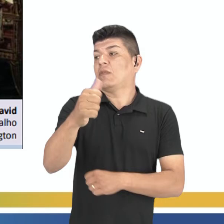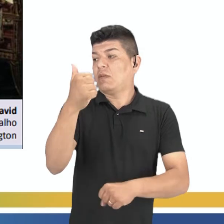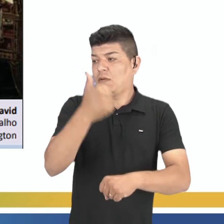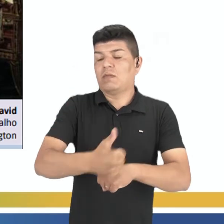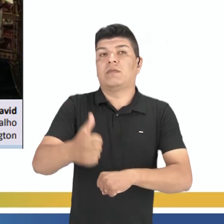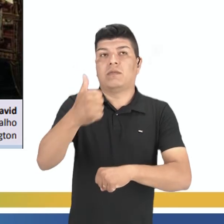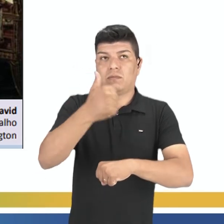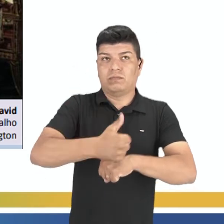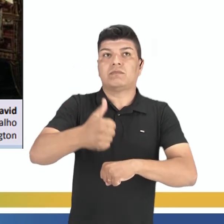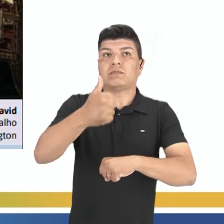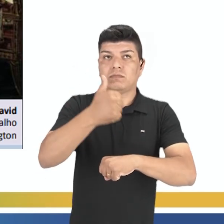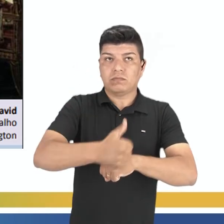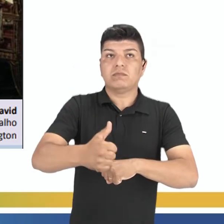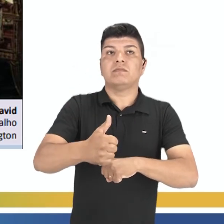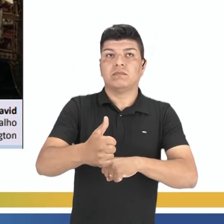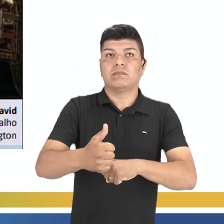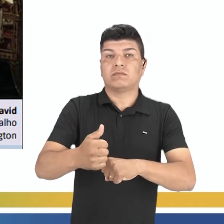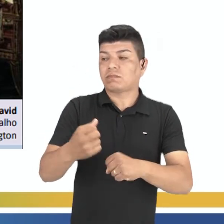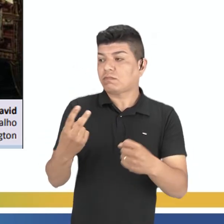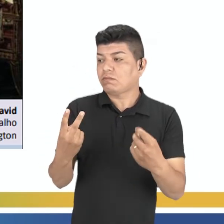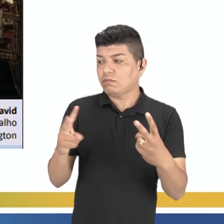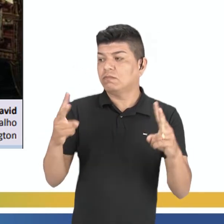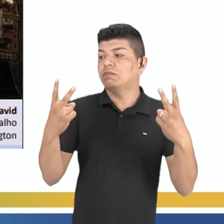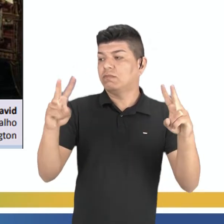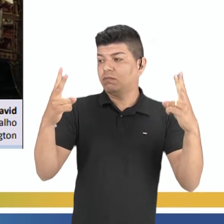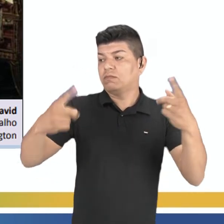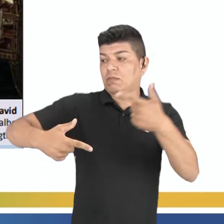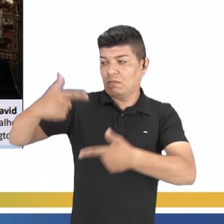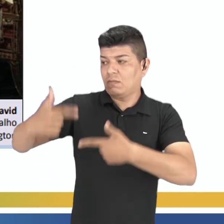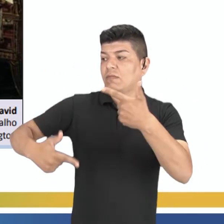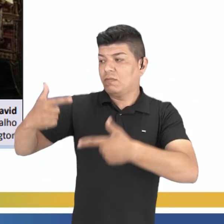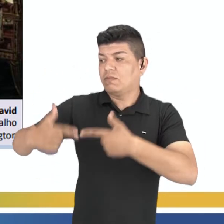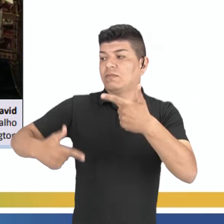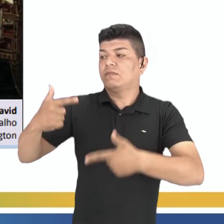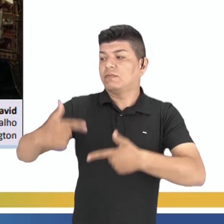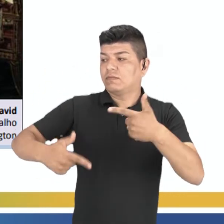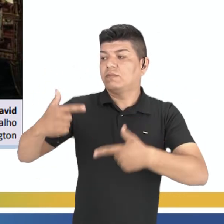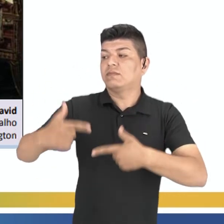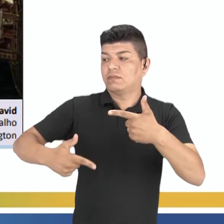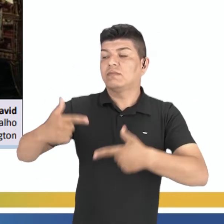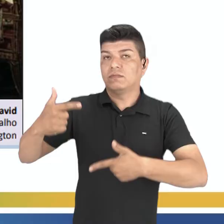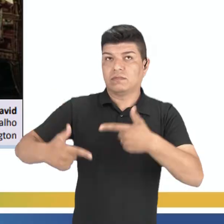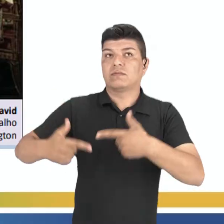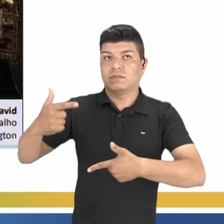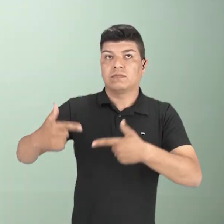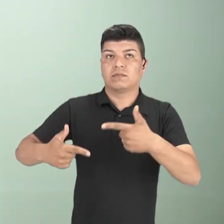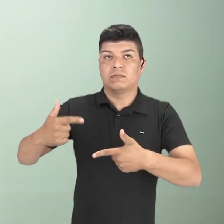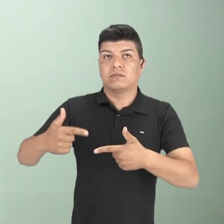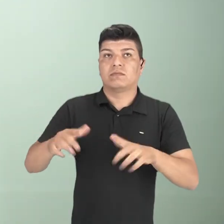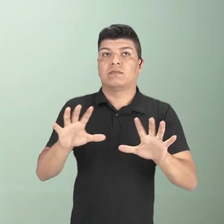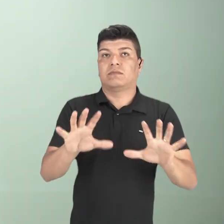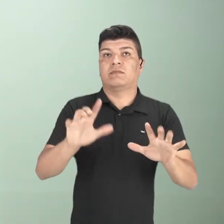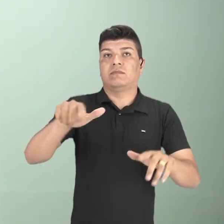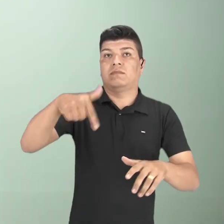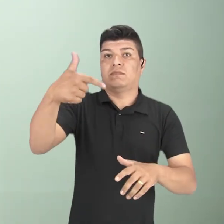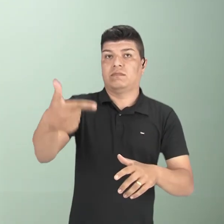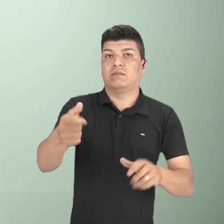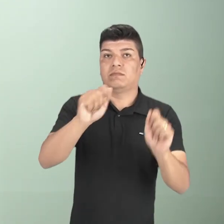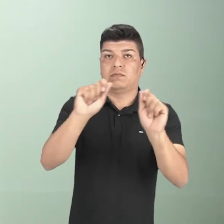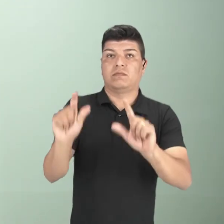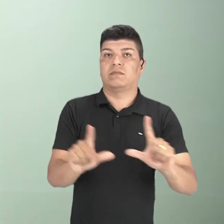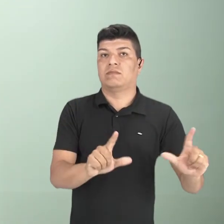famoso por conta de vitórias em guerras, assume o poder juntamente com o período do consulado. E aí a gente fica aí para outra